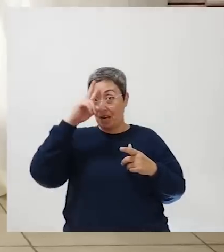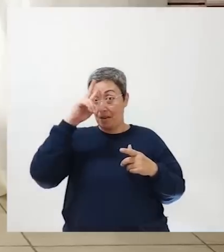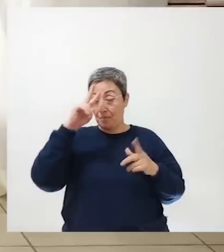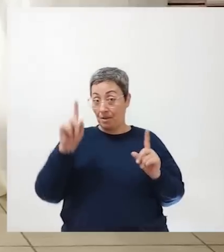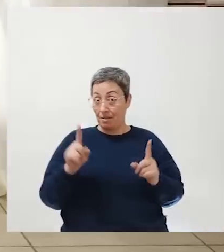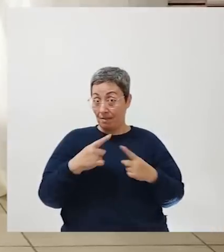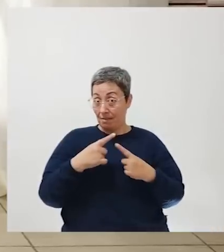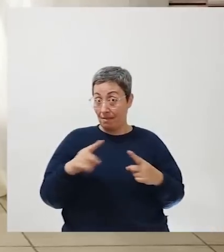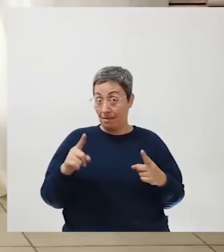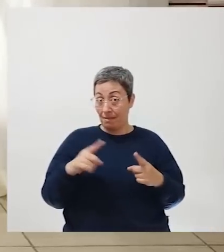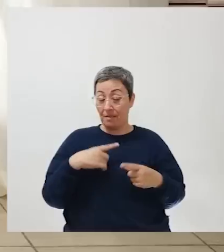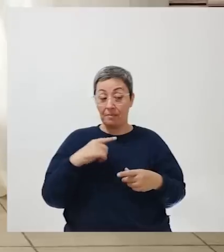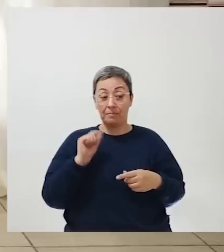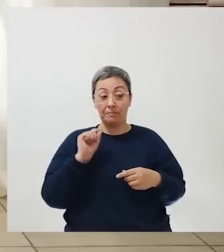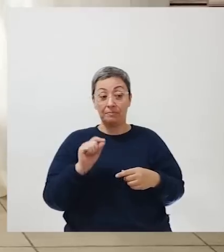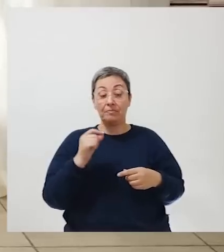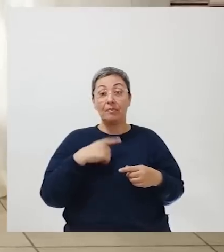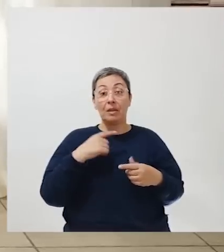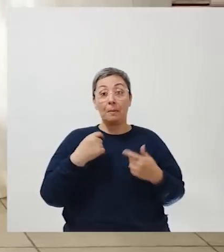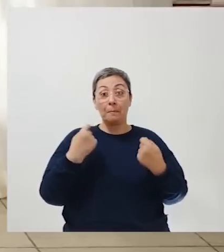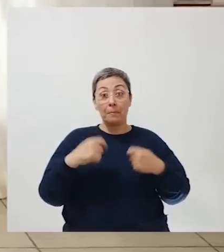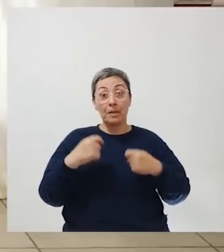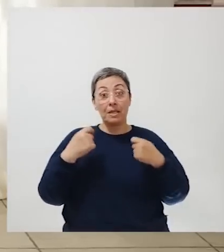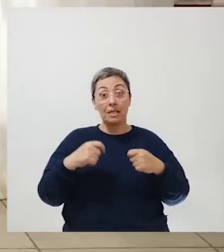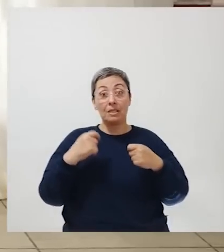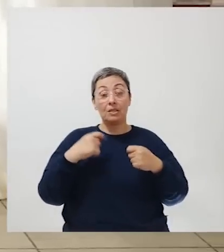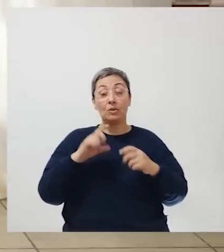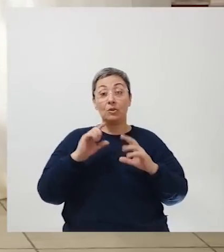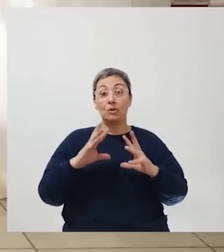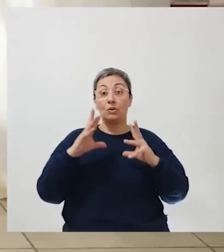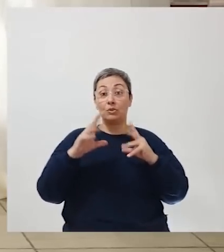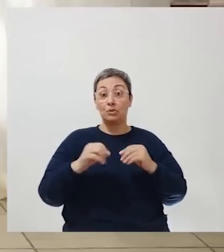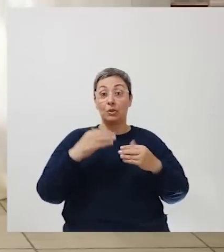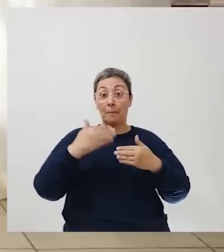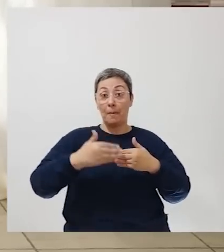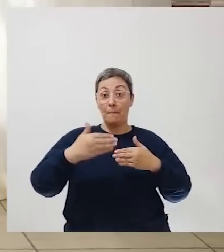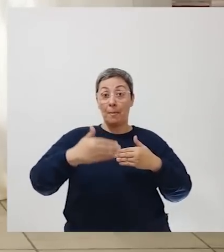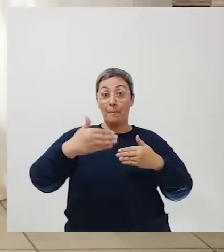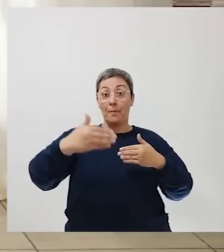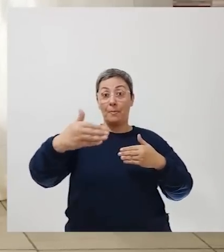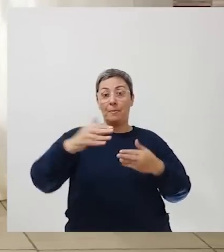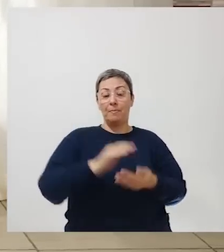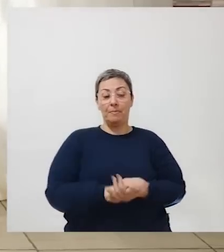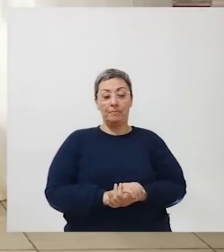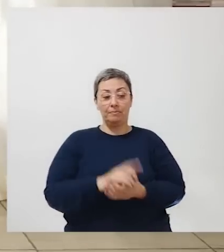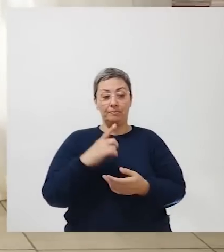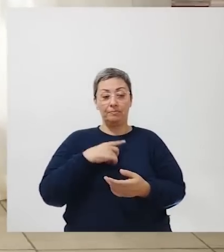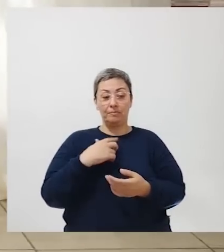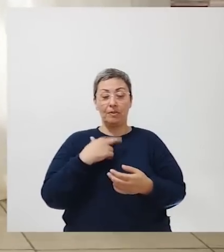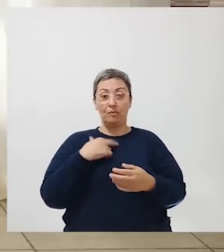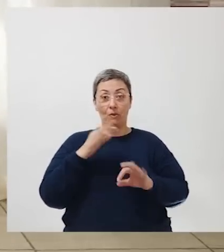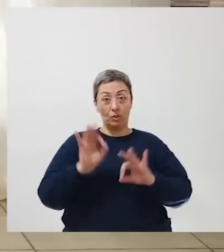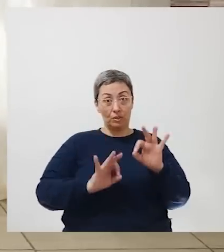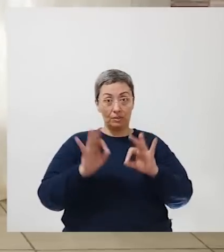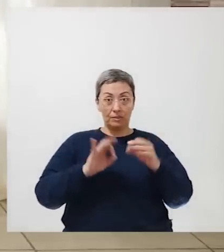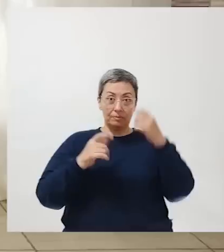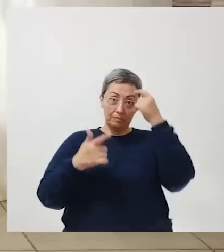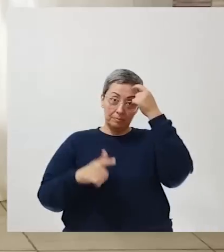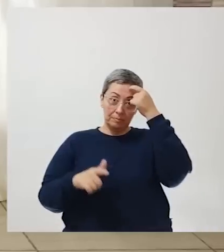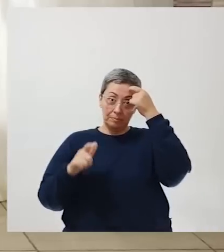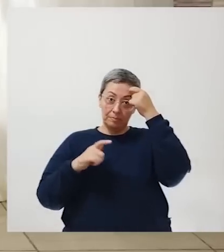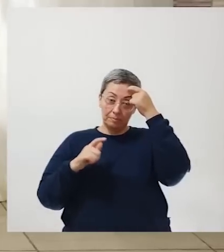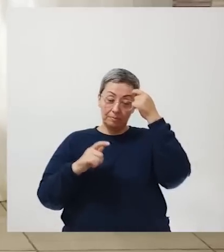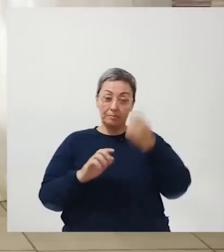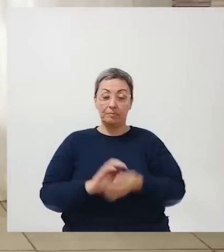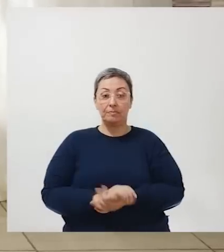isso é uma cantiga, tá? E nós devemos seguir todos os passos dela. Eu vou ajeitar aqui novamente.